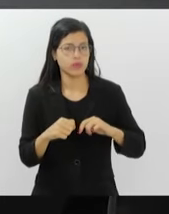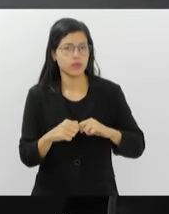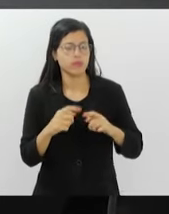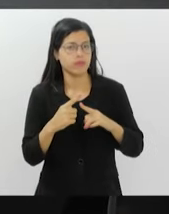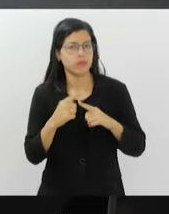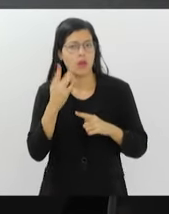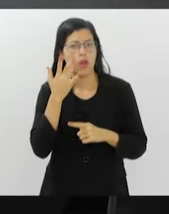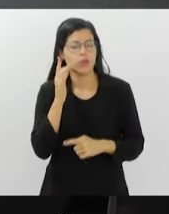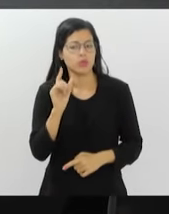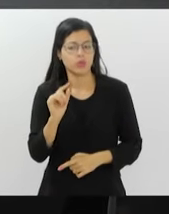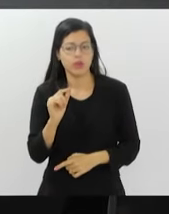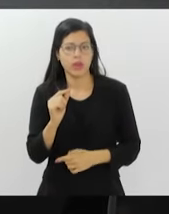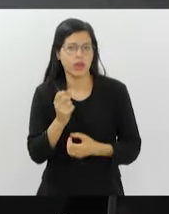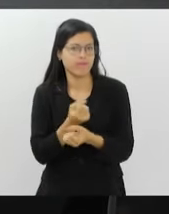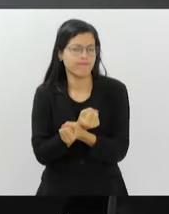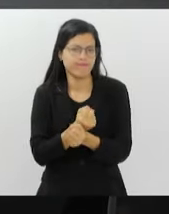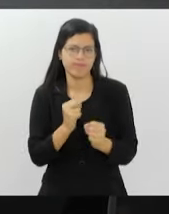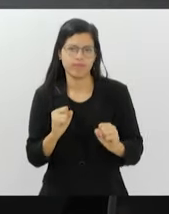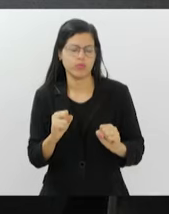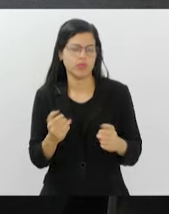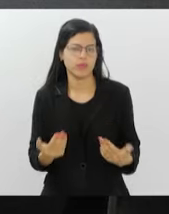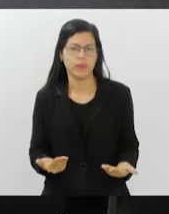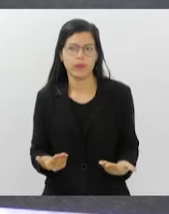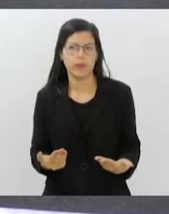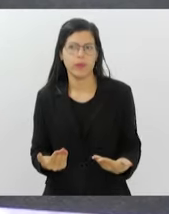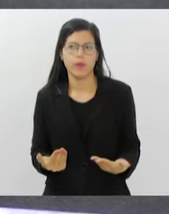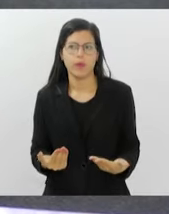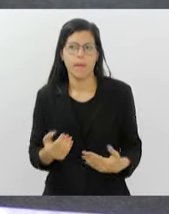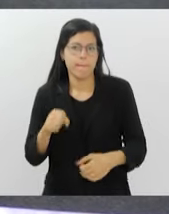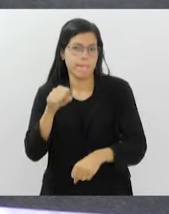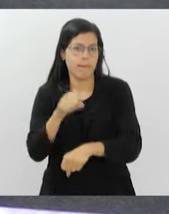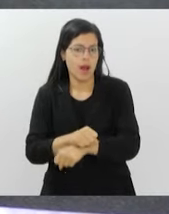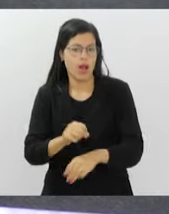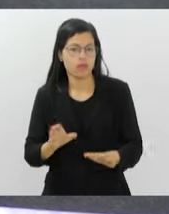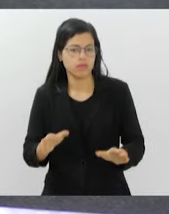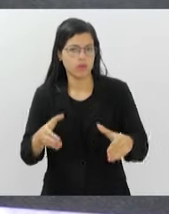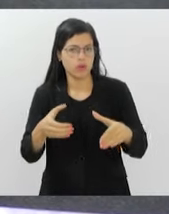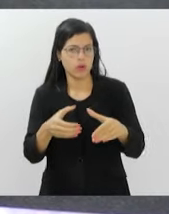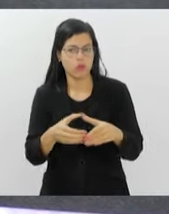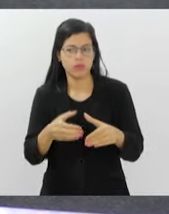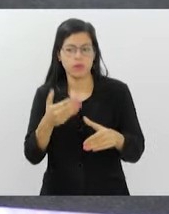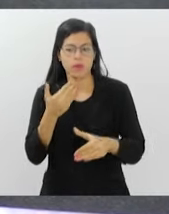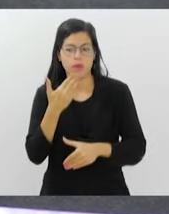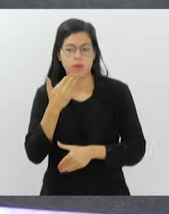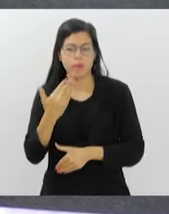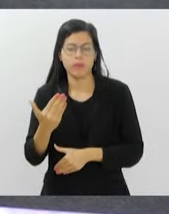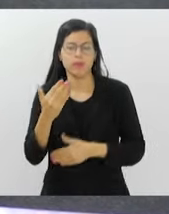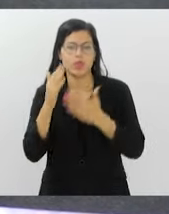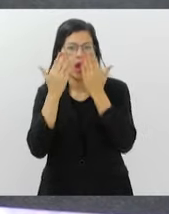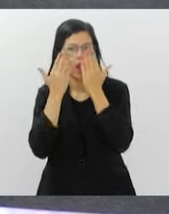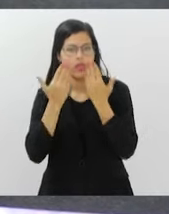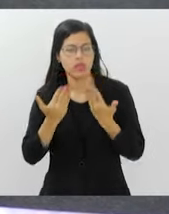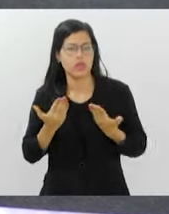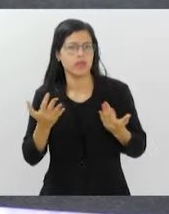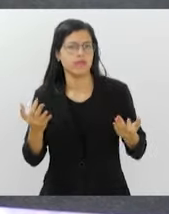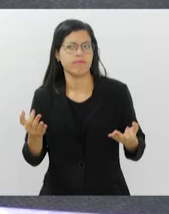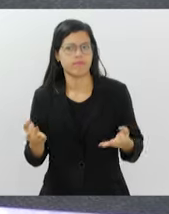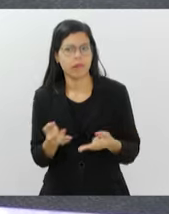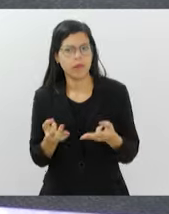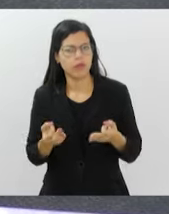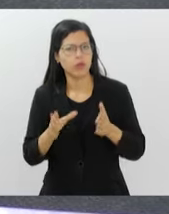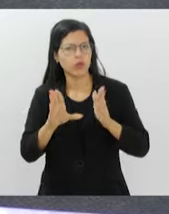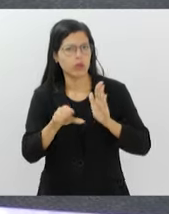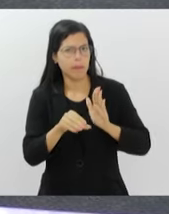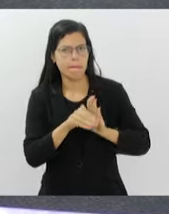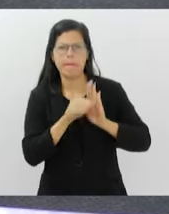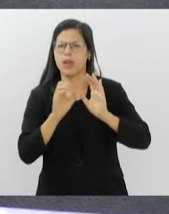seguinte não é possível que se fique parado numa comissão pediu vista tá perfeito apresentou emenda